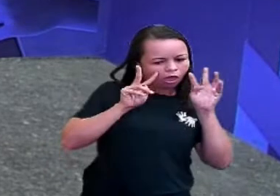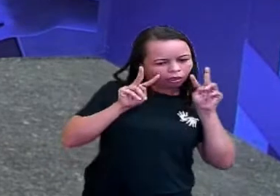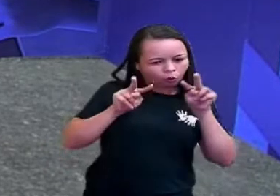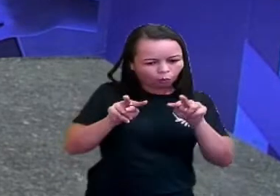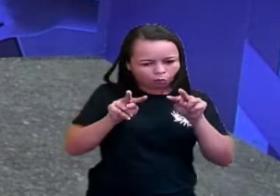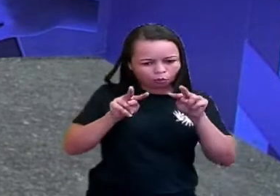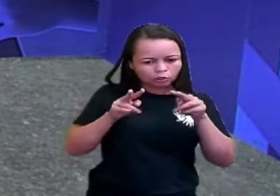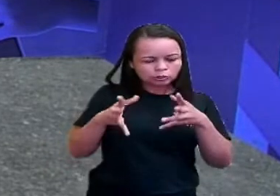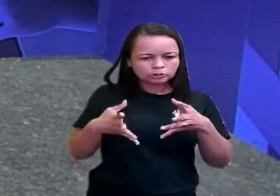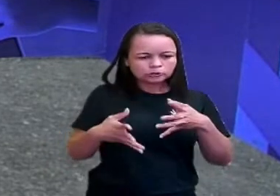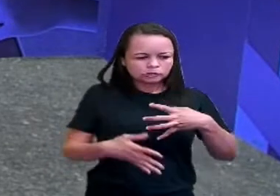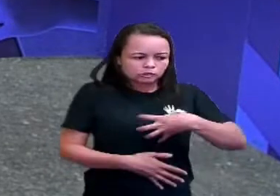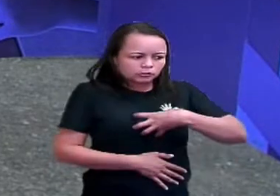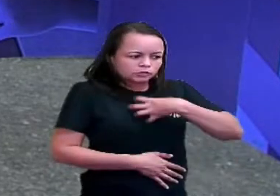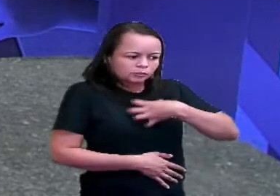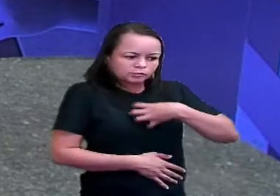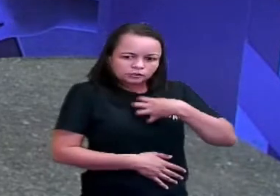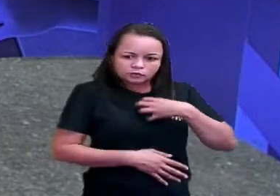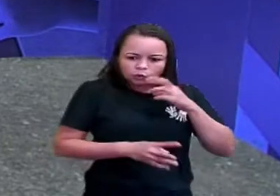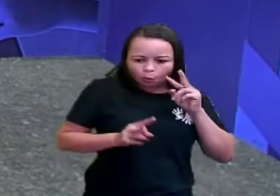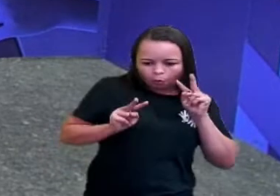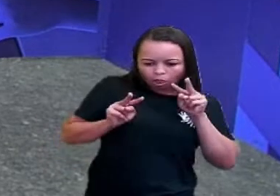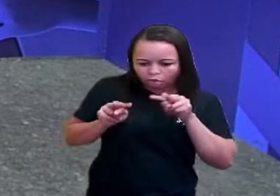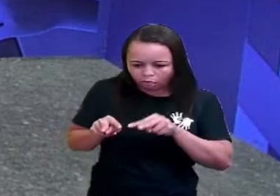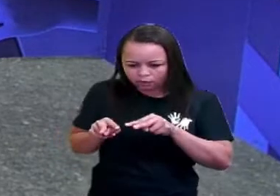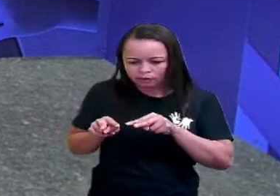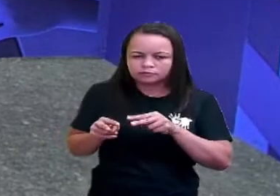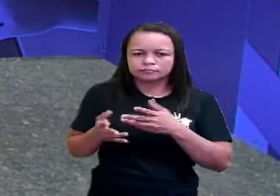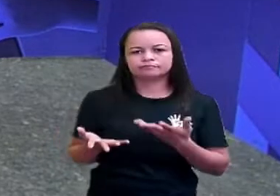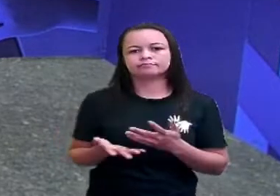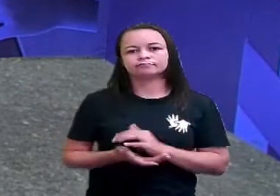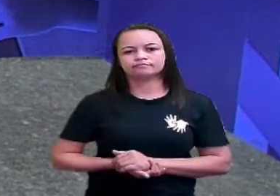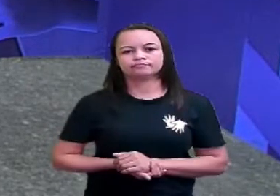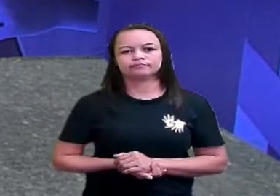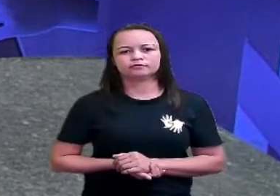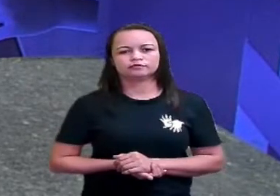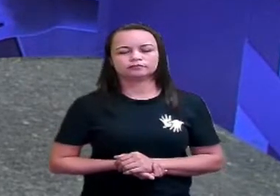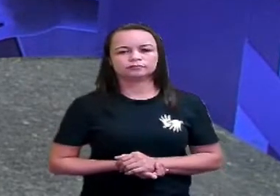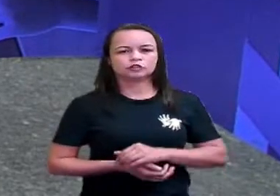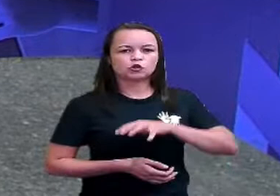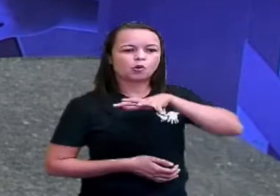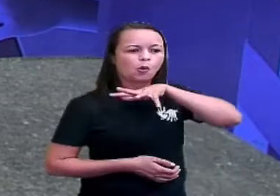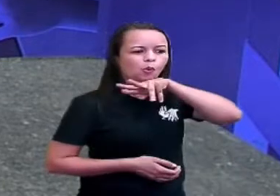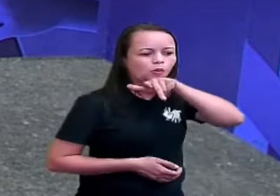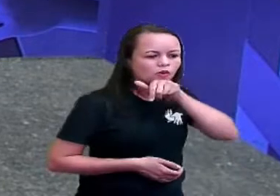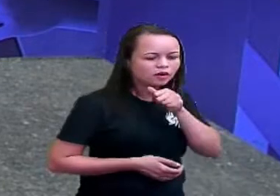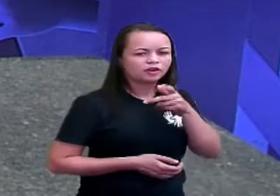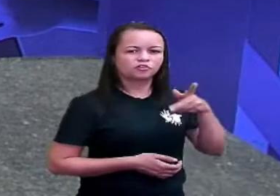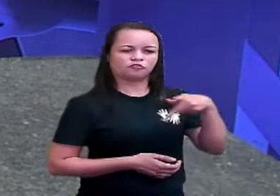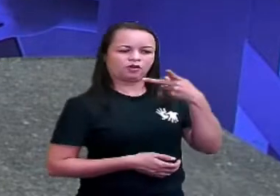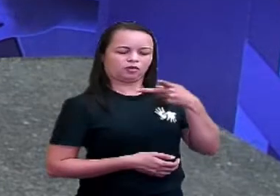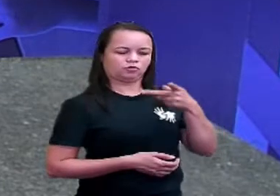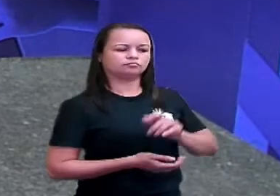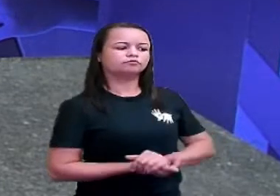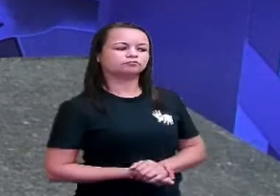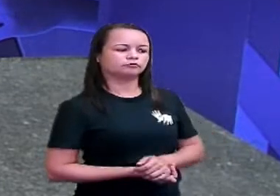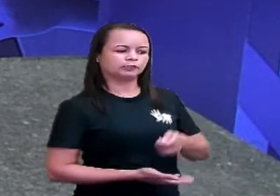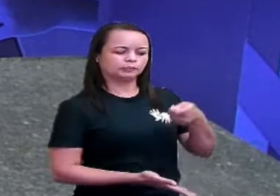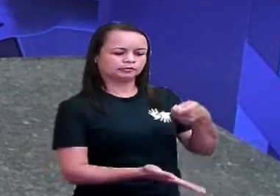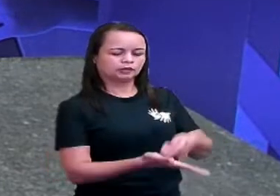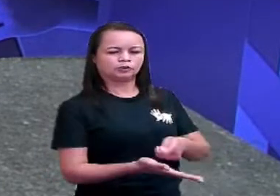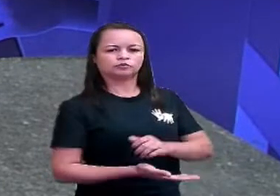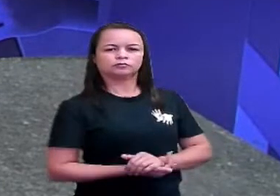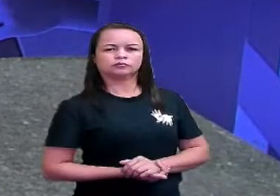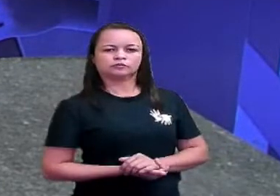de braveza. O leão falou e decretou: "A